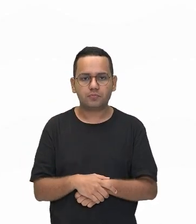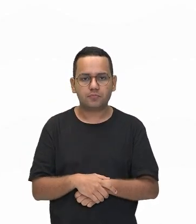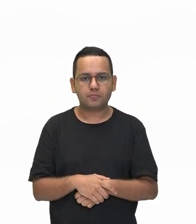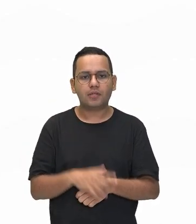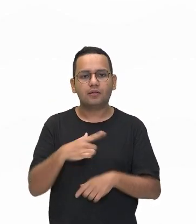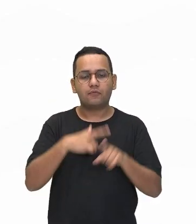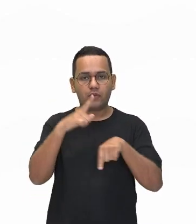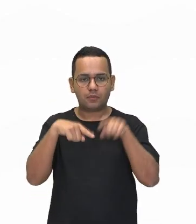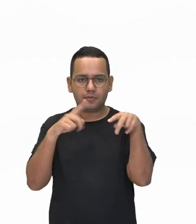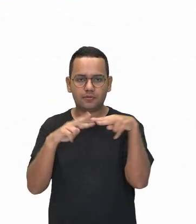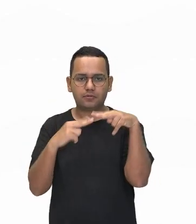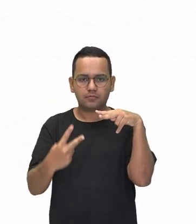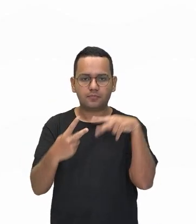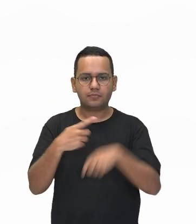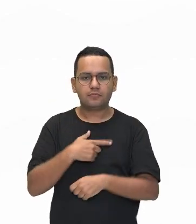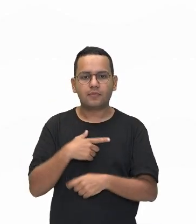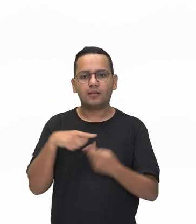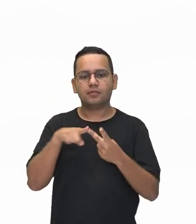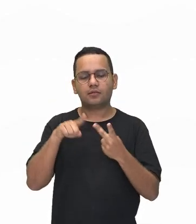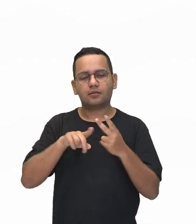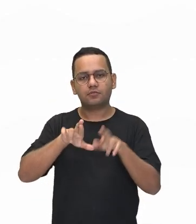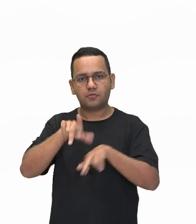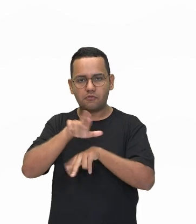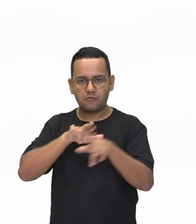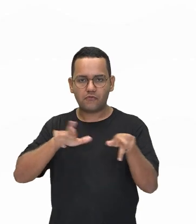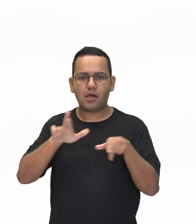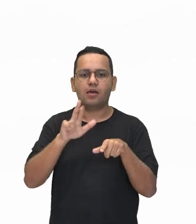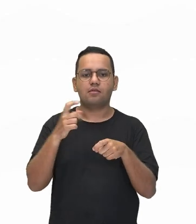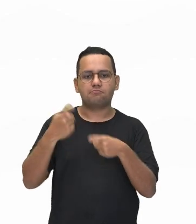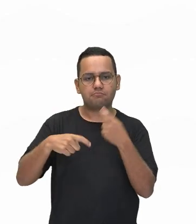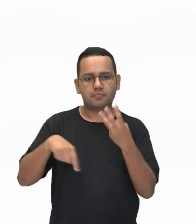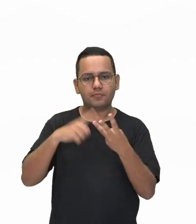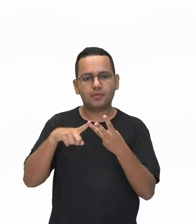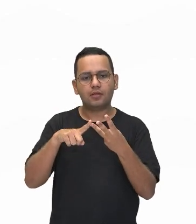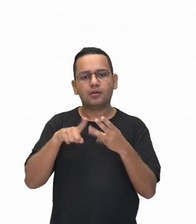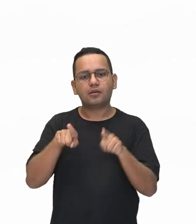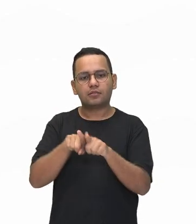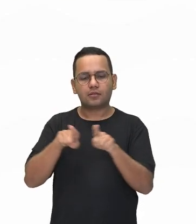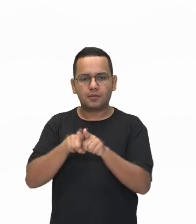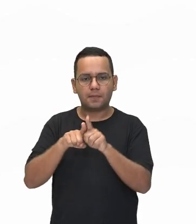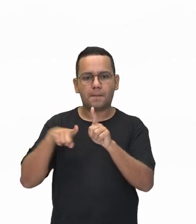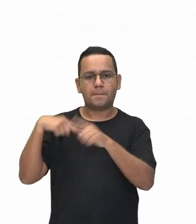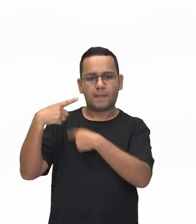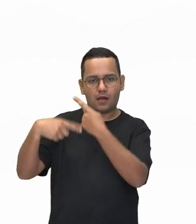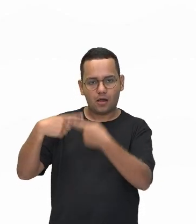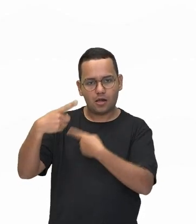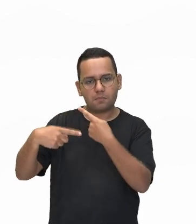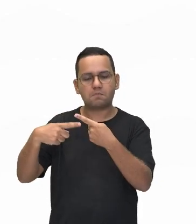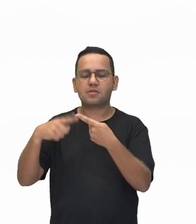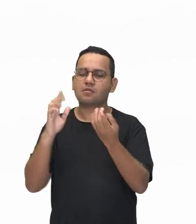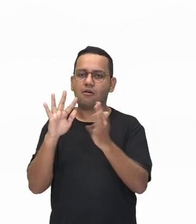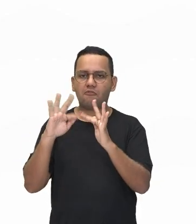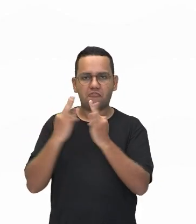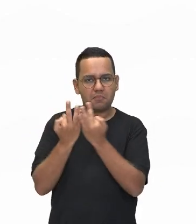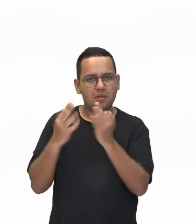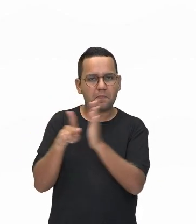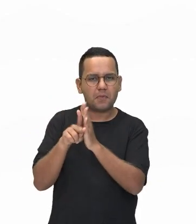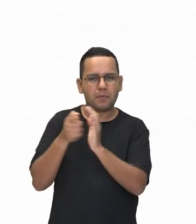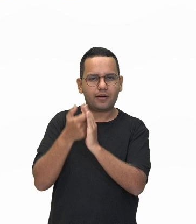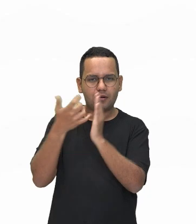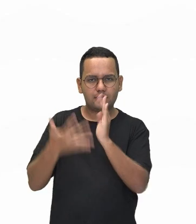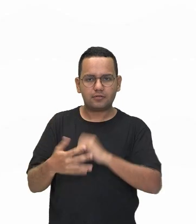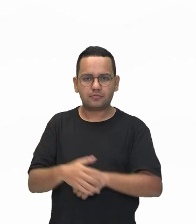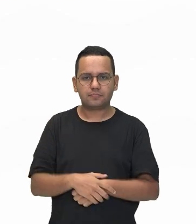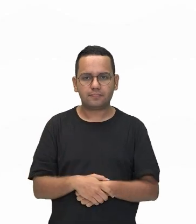genética, diferenciação na reprodução e transmissão hereditária das características. Então, quando nós temos aqui